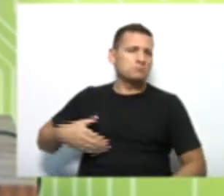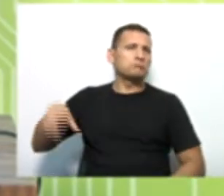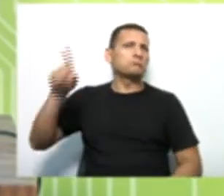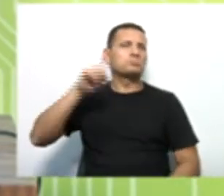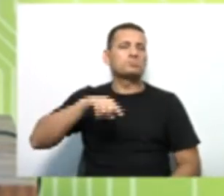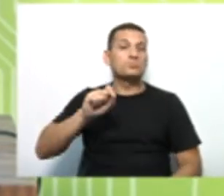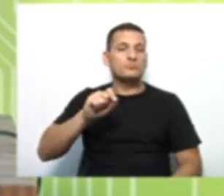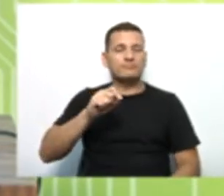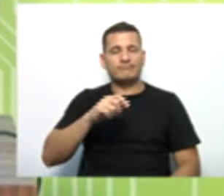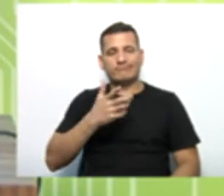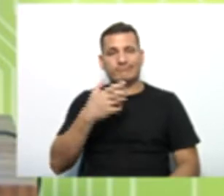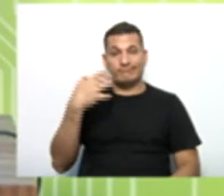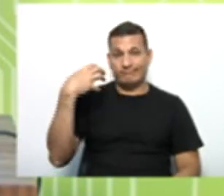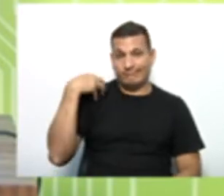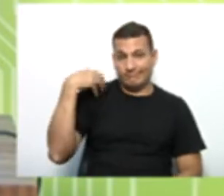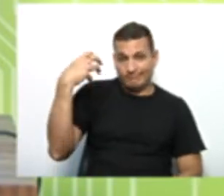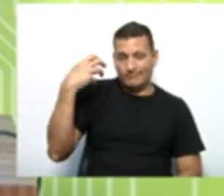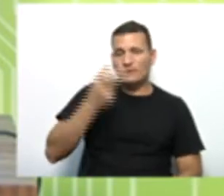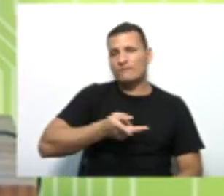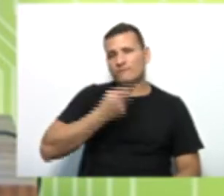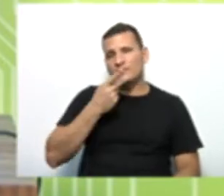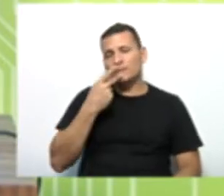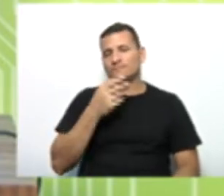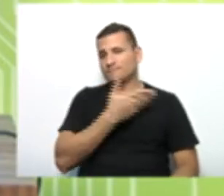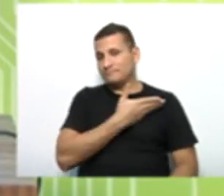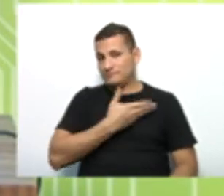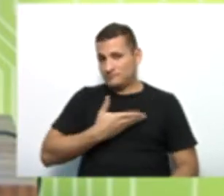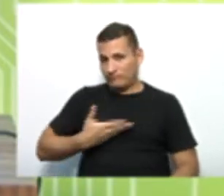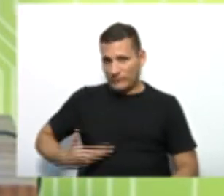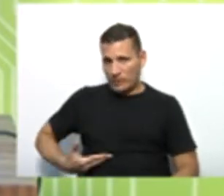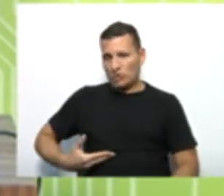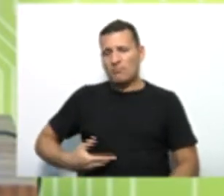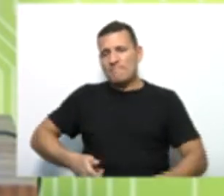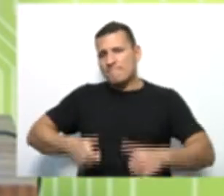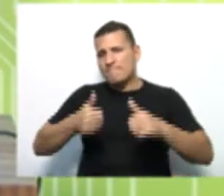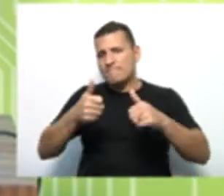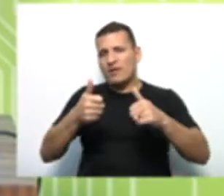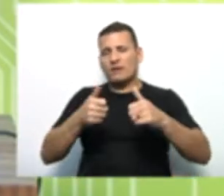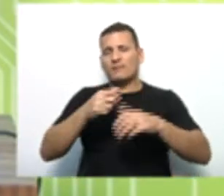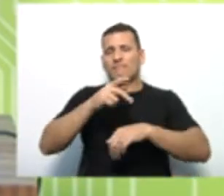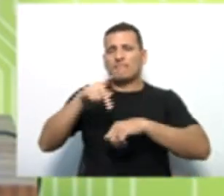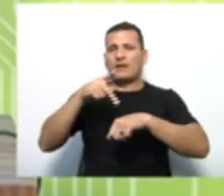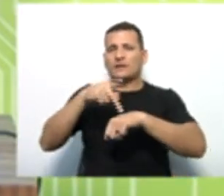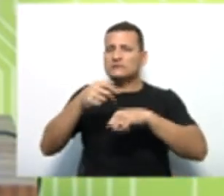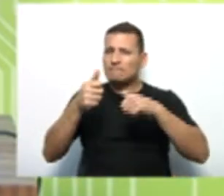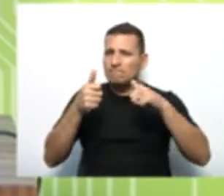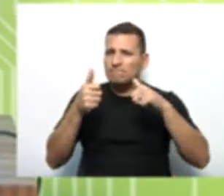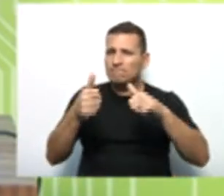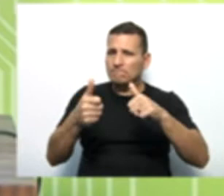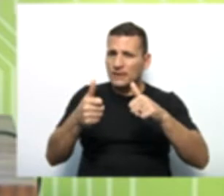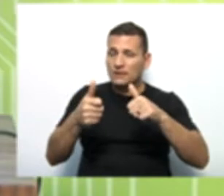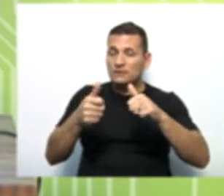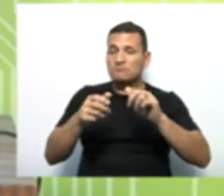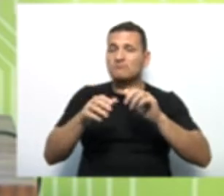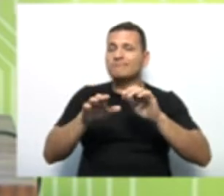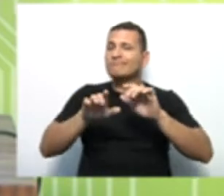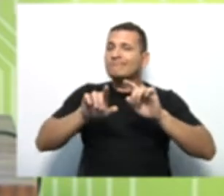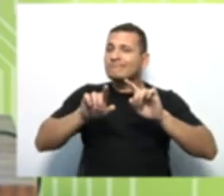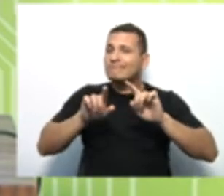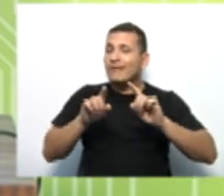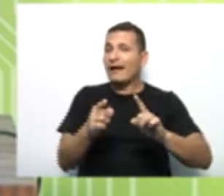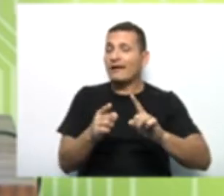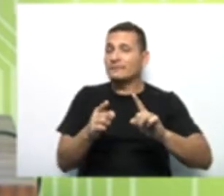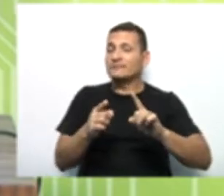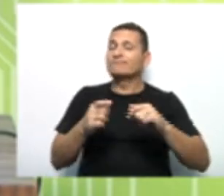que um grande governo, um governo próspero, uma nação próspera, só poderia existir se os seus